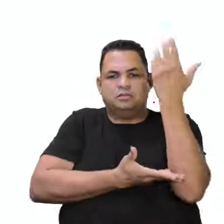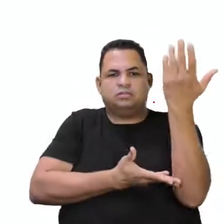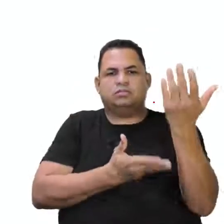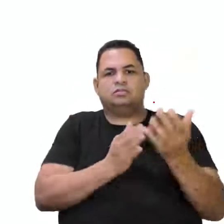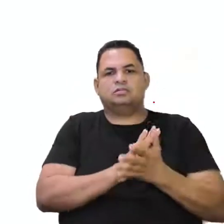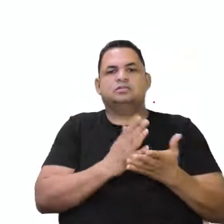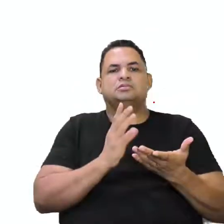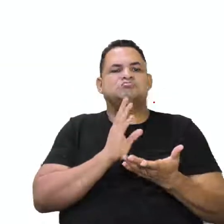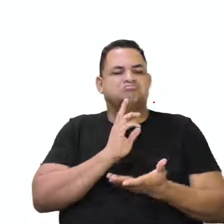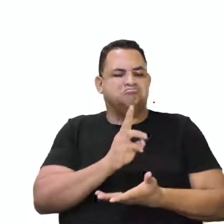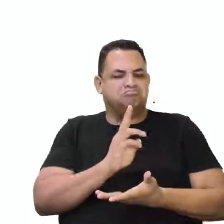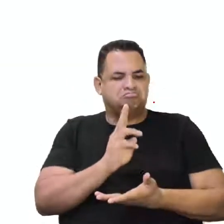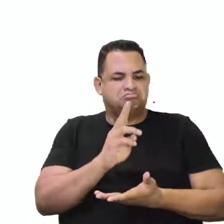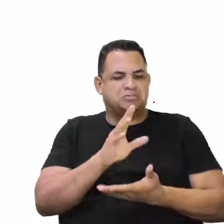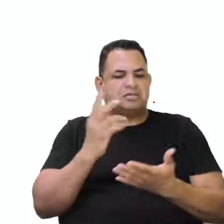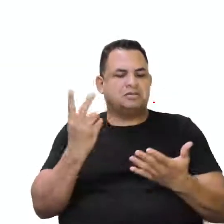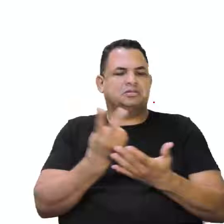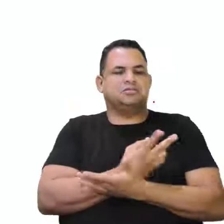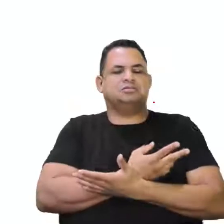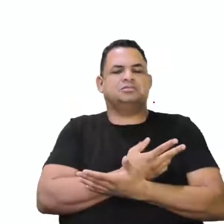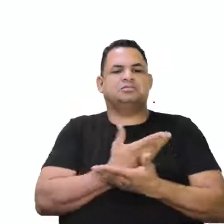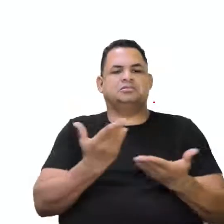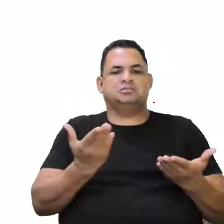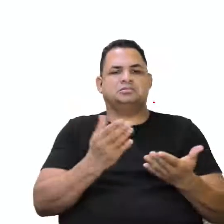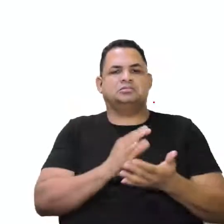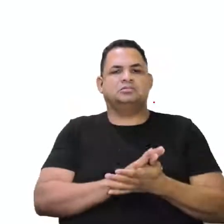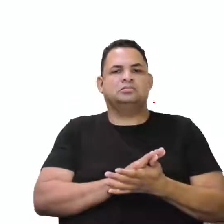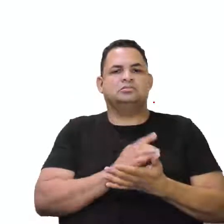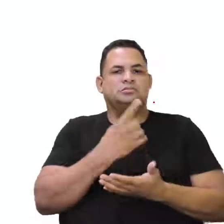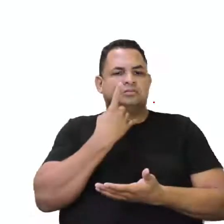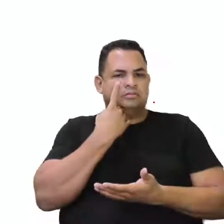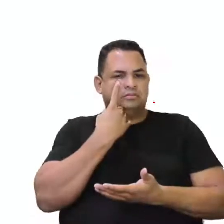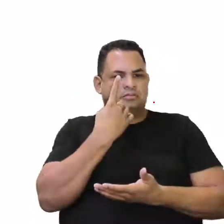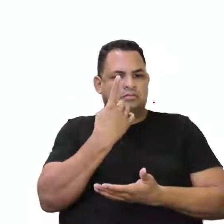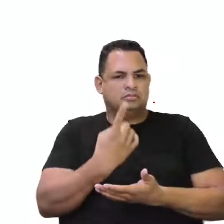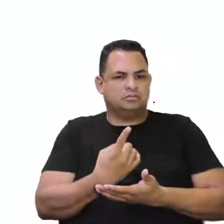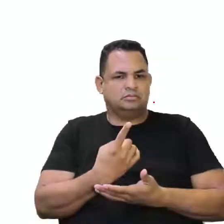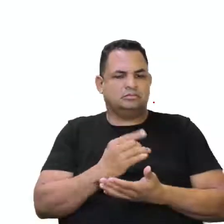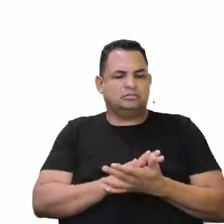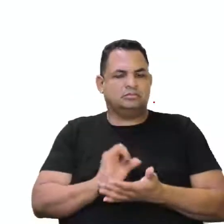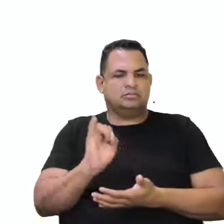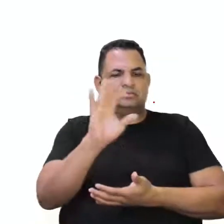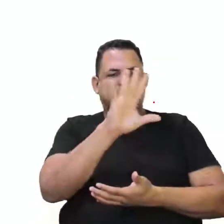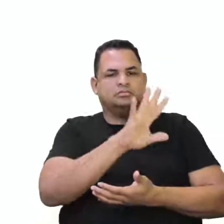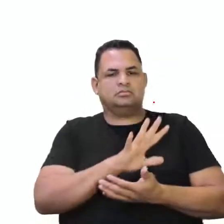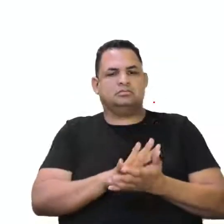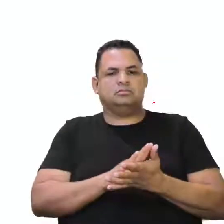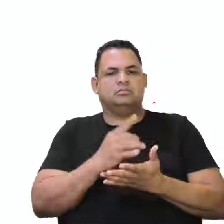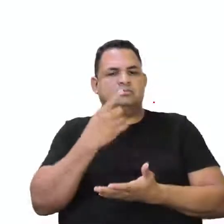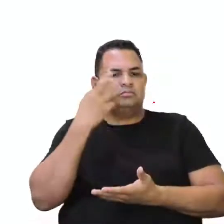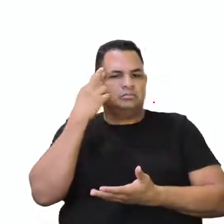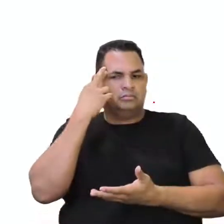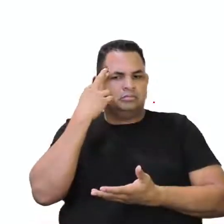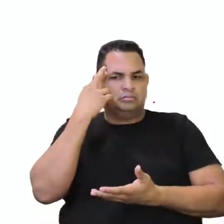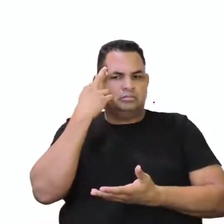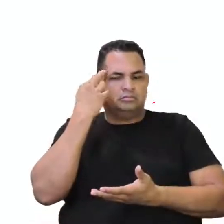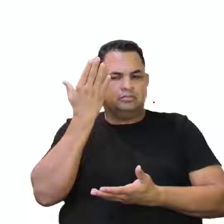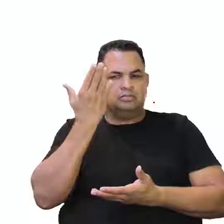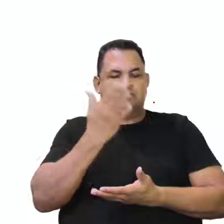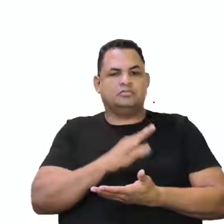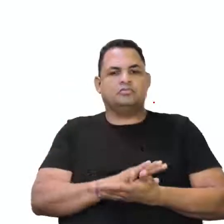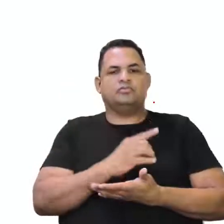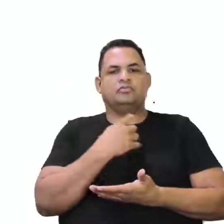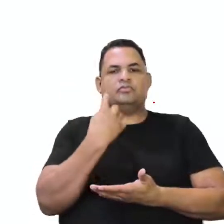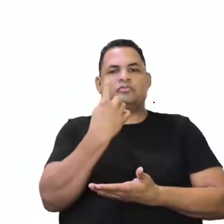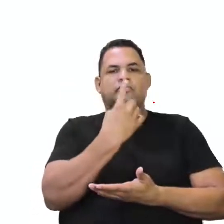são cada vez mais frequentes. E aí a gente colocou essa imagem aqui para a gente refletir no seguinte: